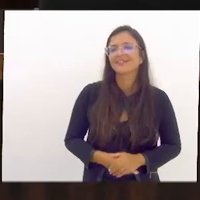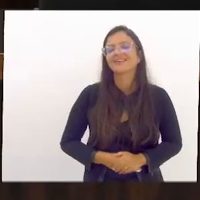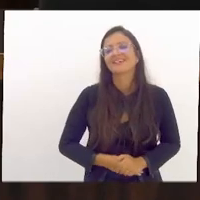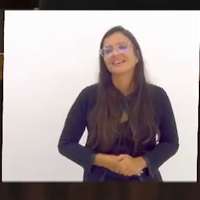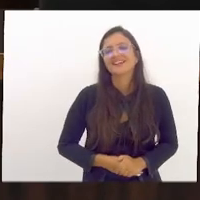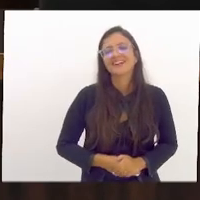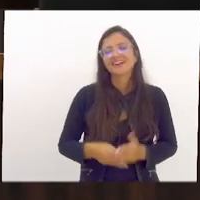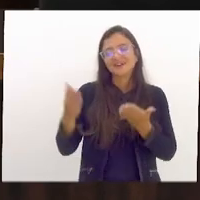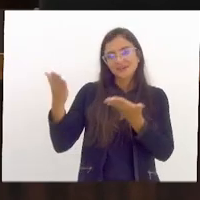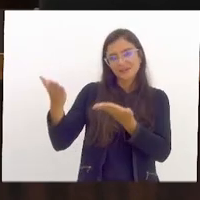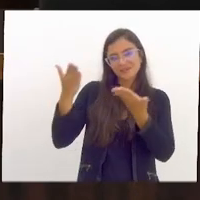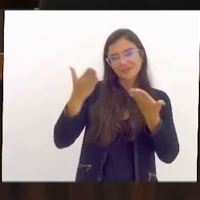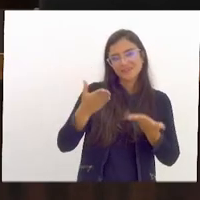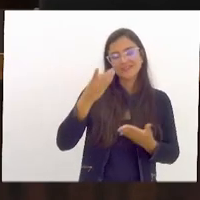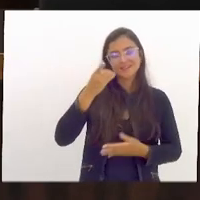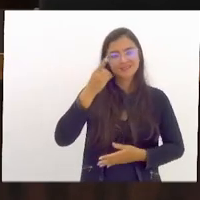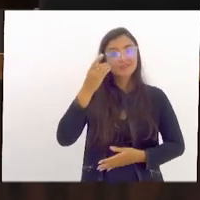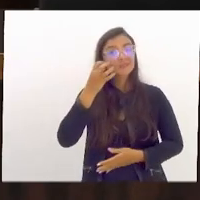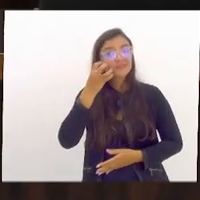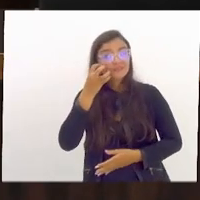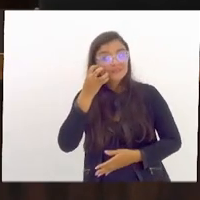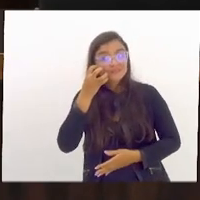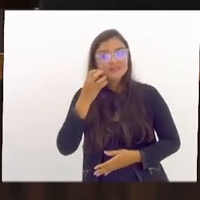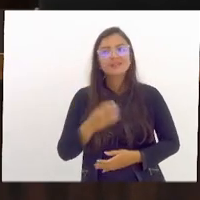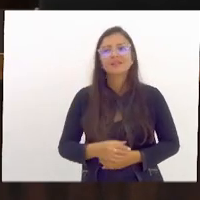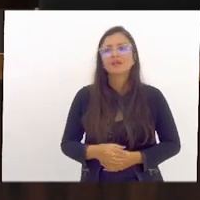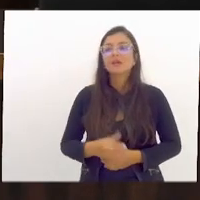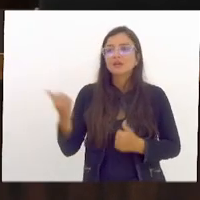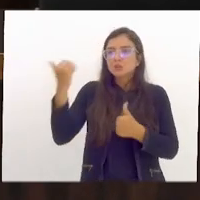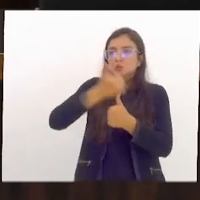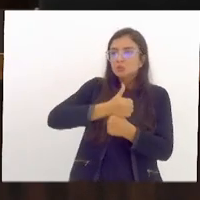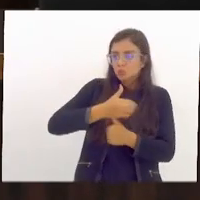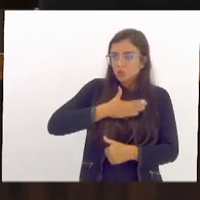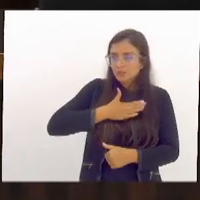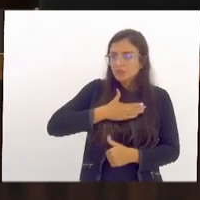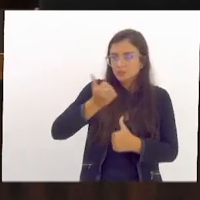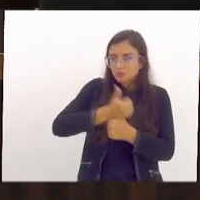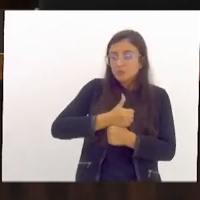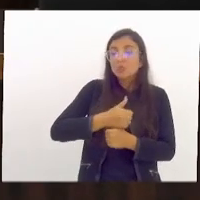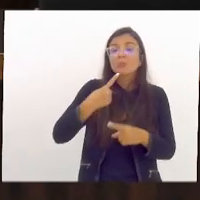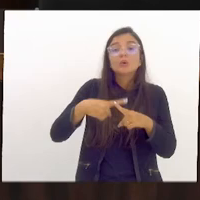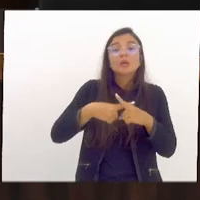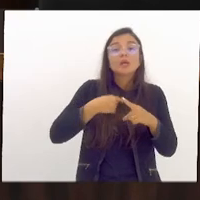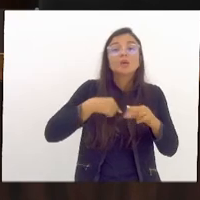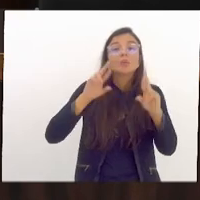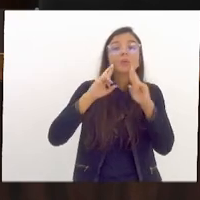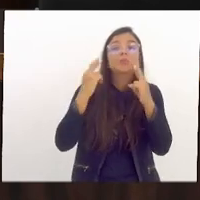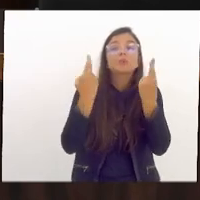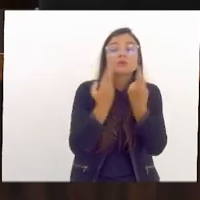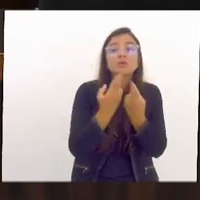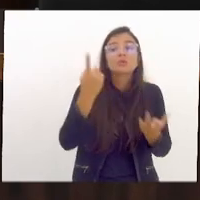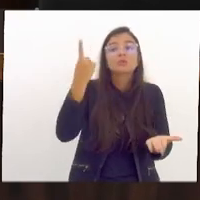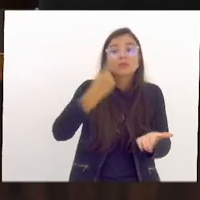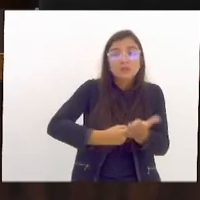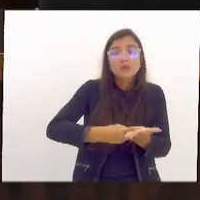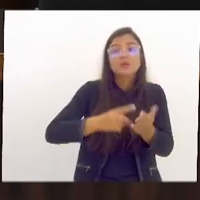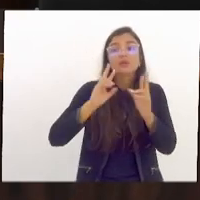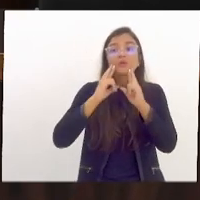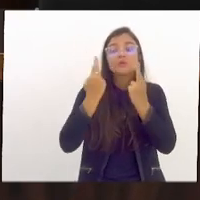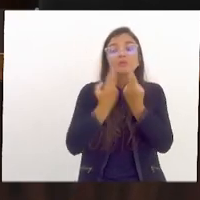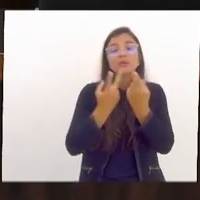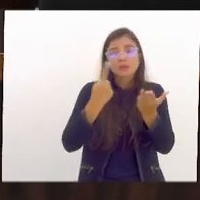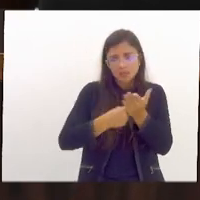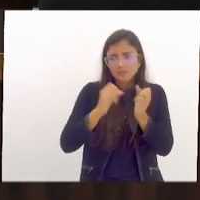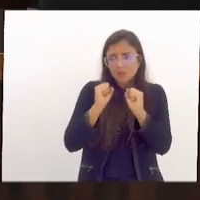gostaria de convidar o deputado Valdeque Carneiro para assumir aqui a presidência, que eu tenho uma reunião agora marcada. Se